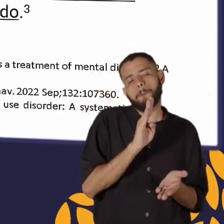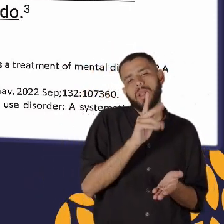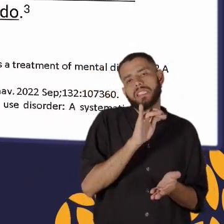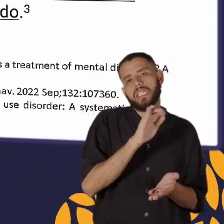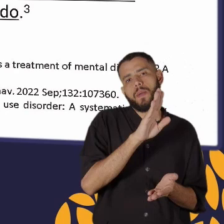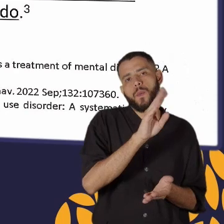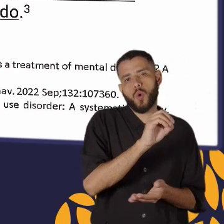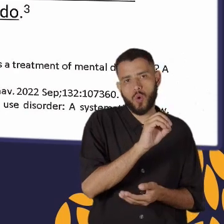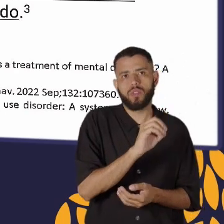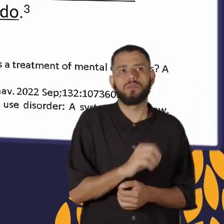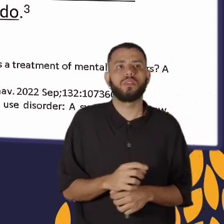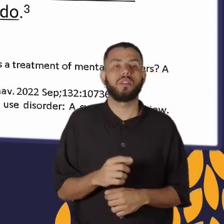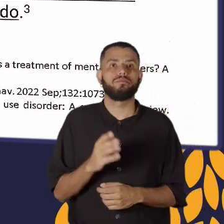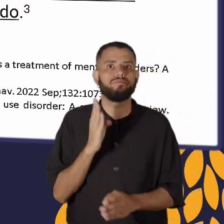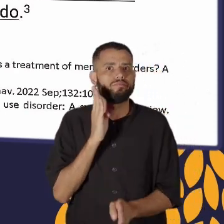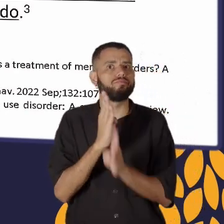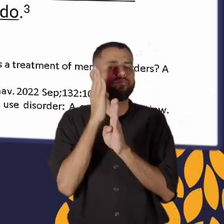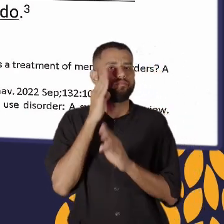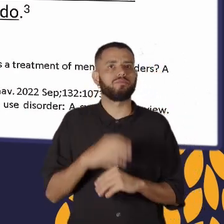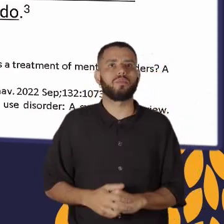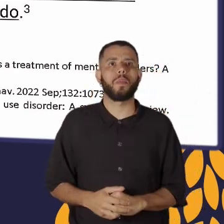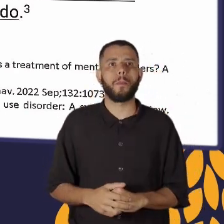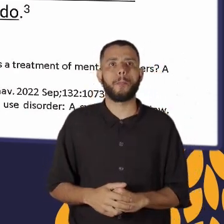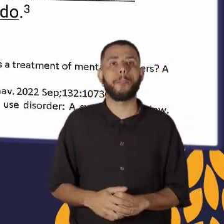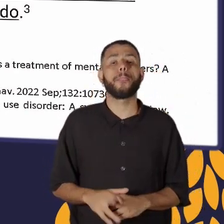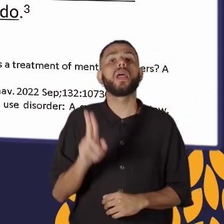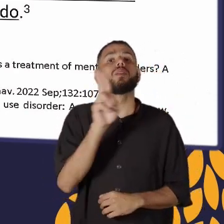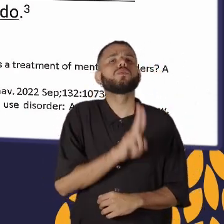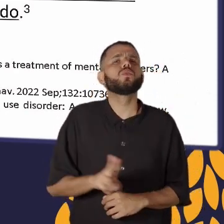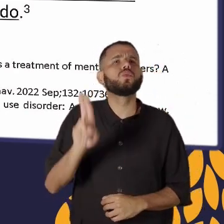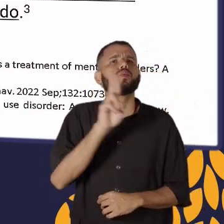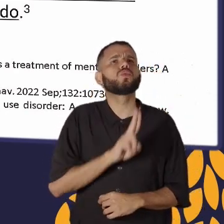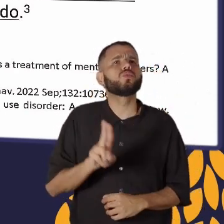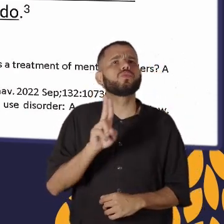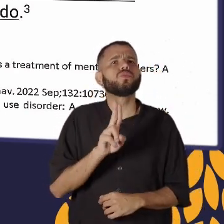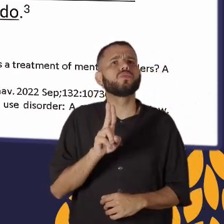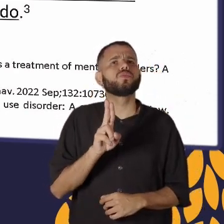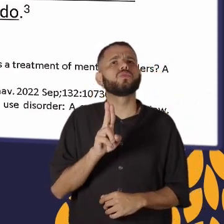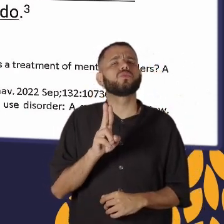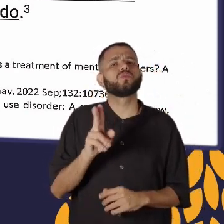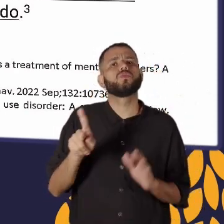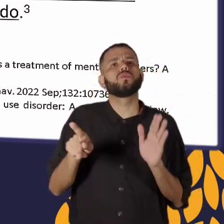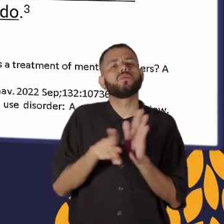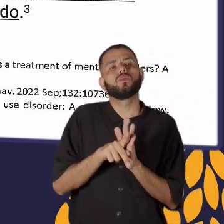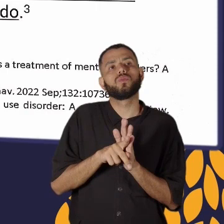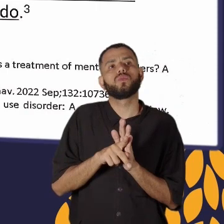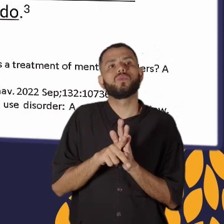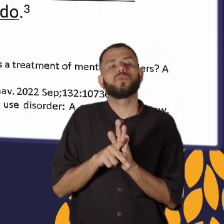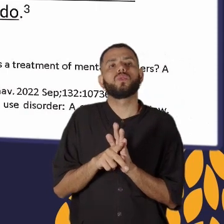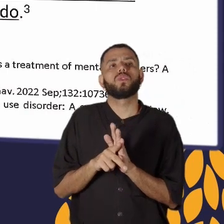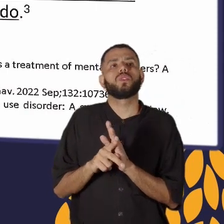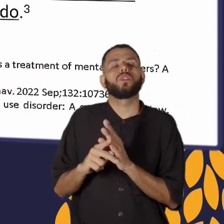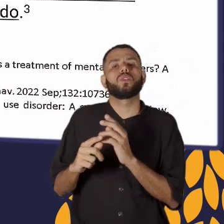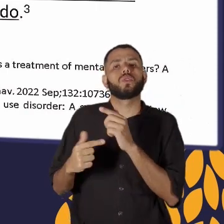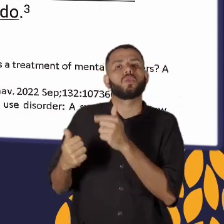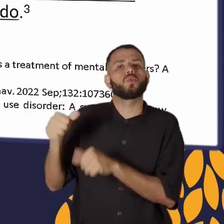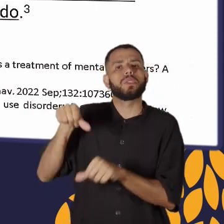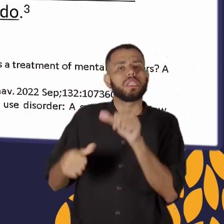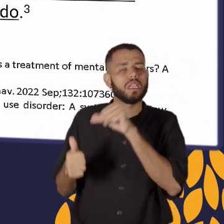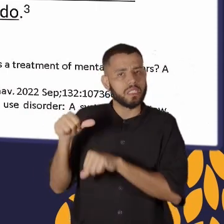são identificados. E no uso de substância, que é o que eu venho